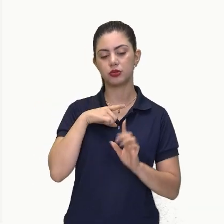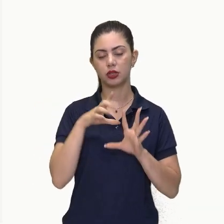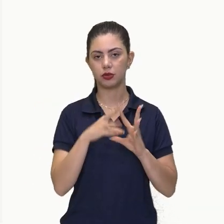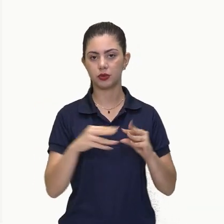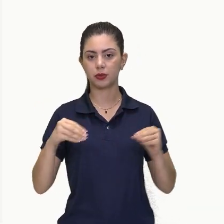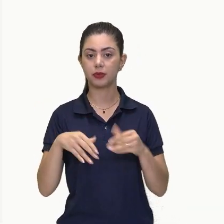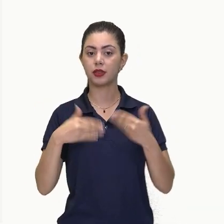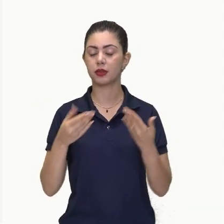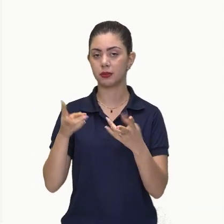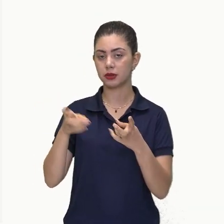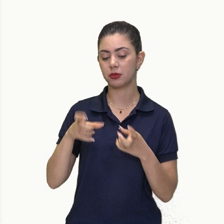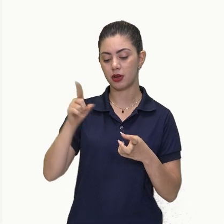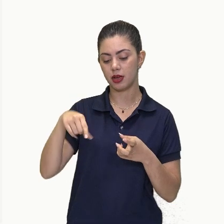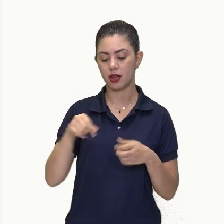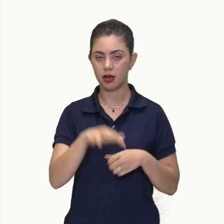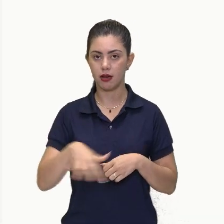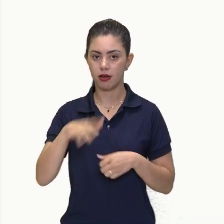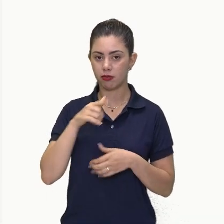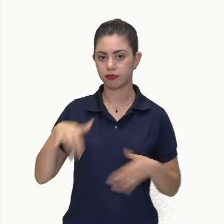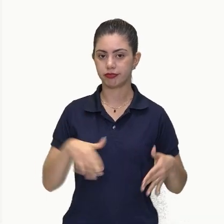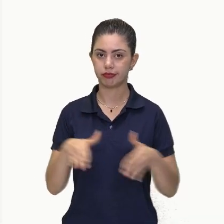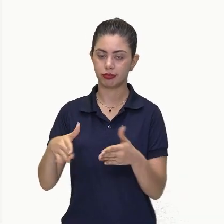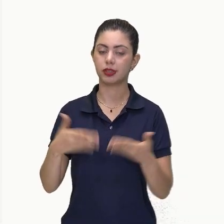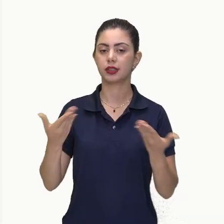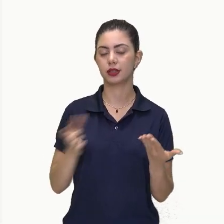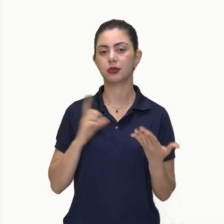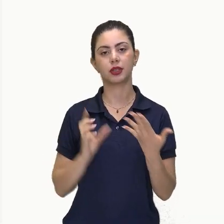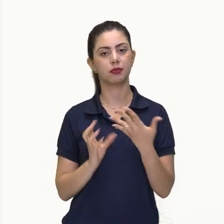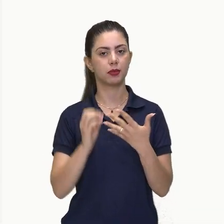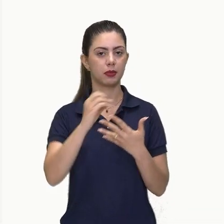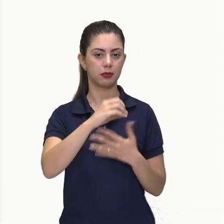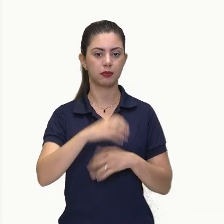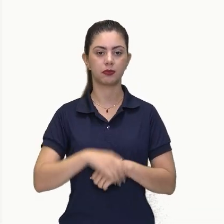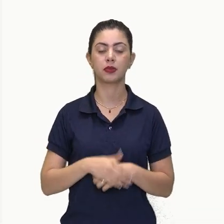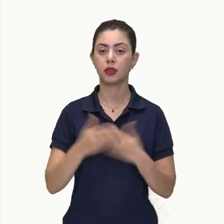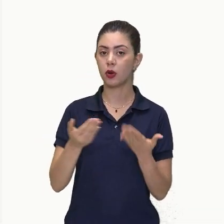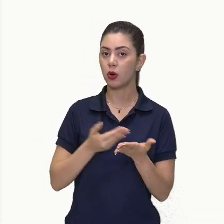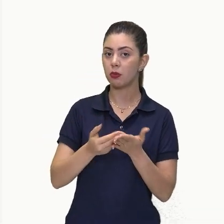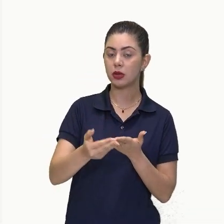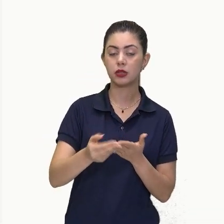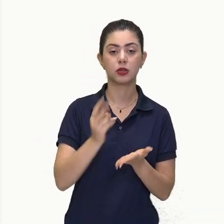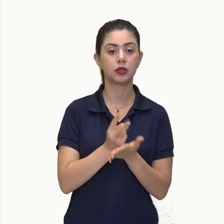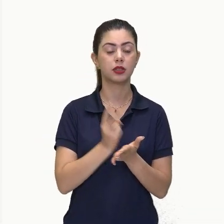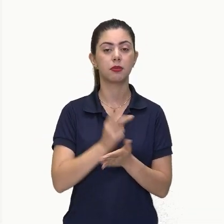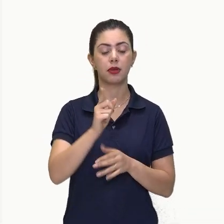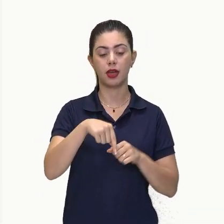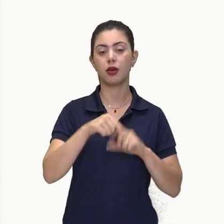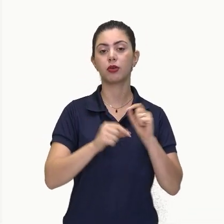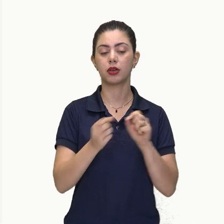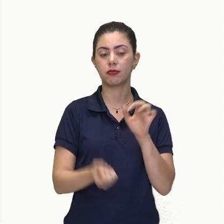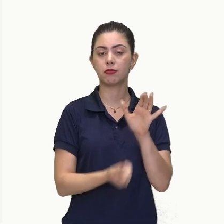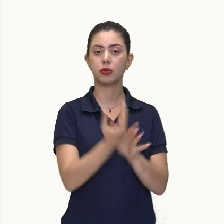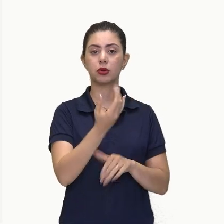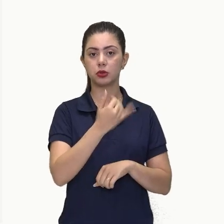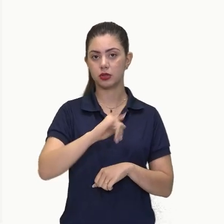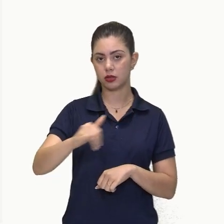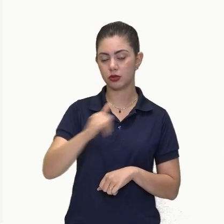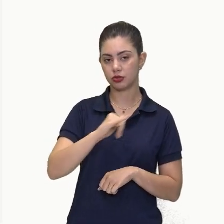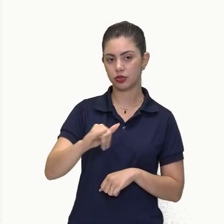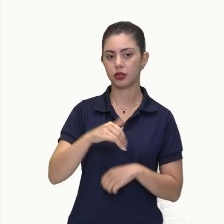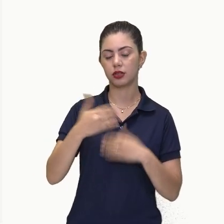ambiente aquático e uma cadeia alimentar, iniciando sempre pelo produtor, e nesse caso a gente observa o